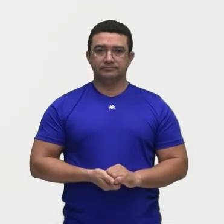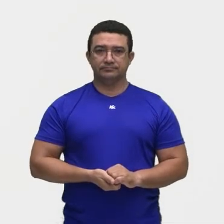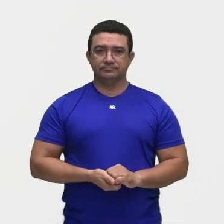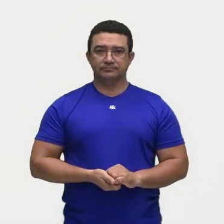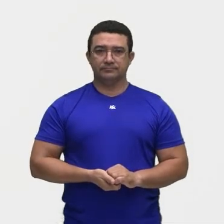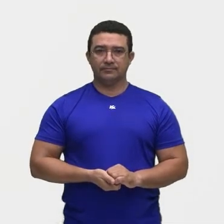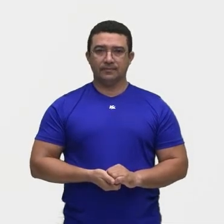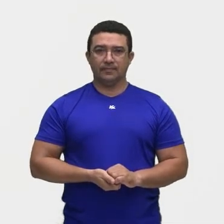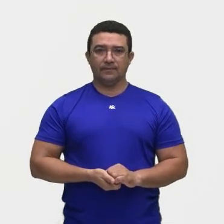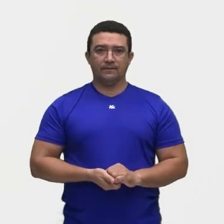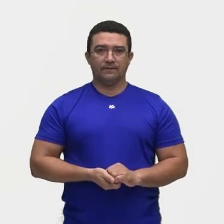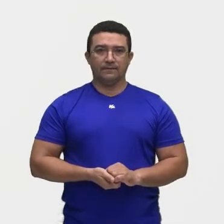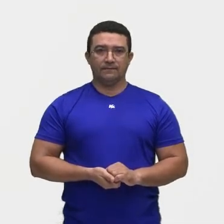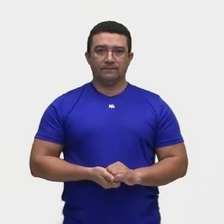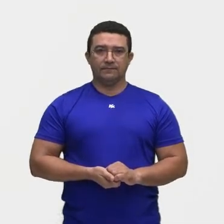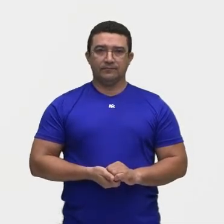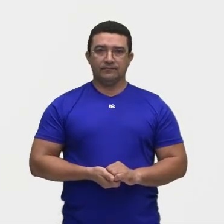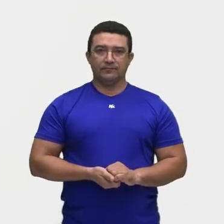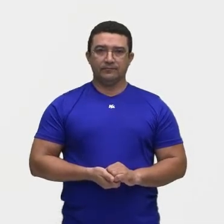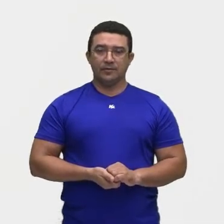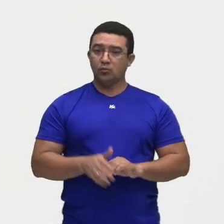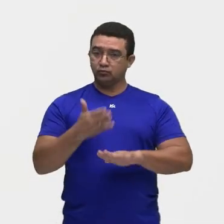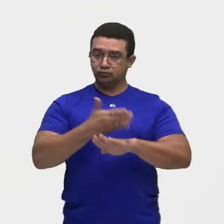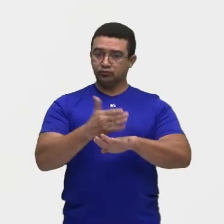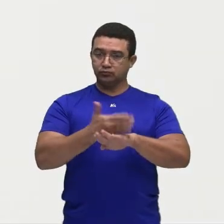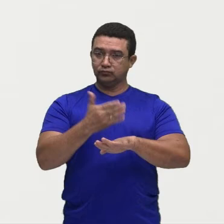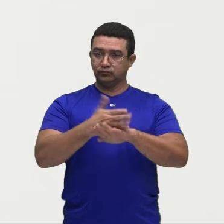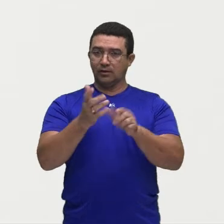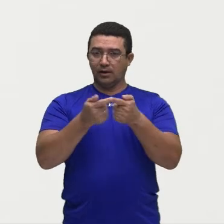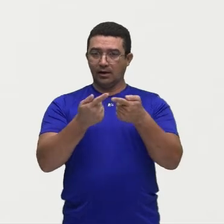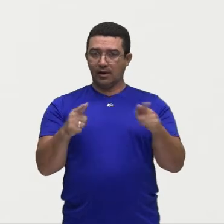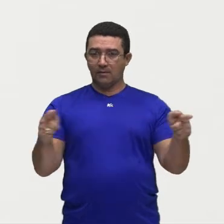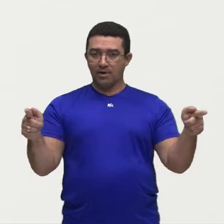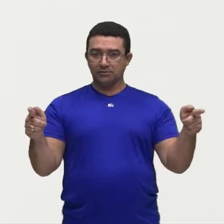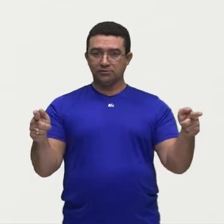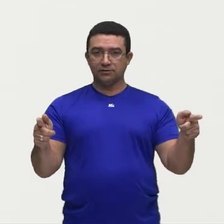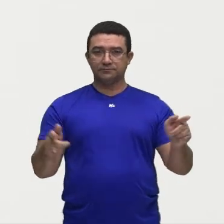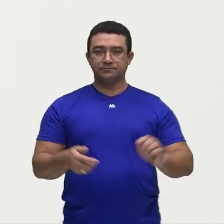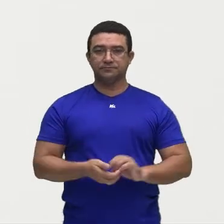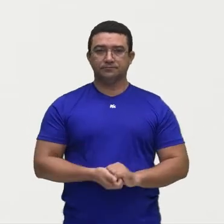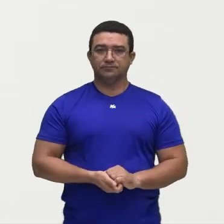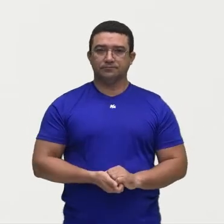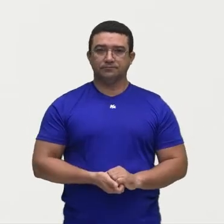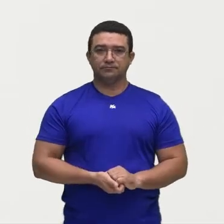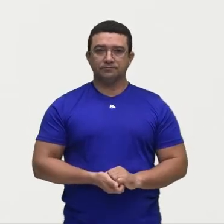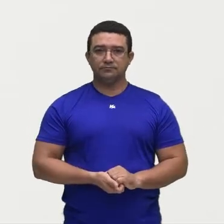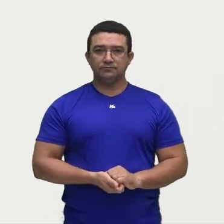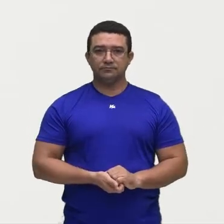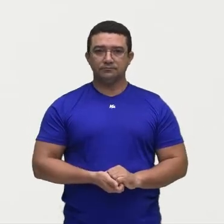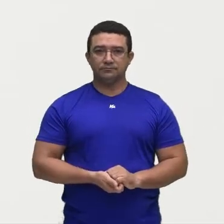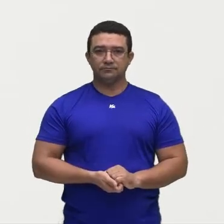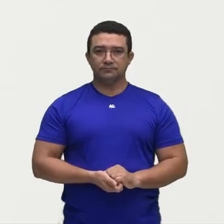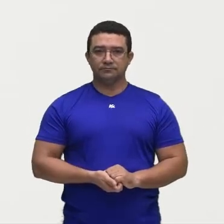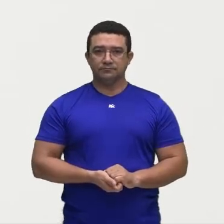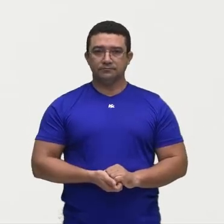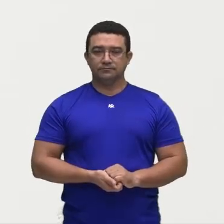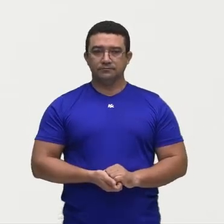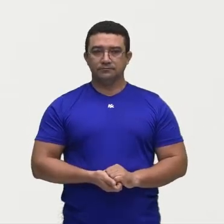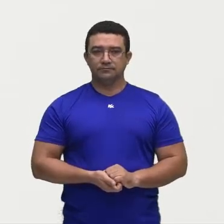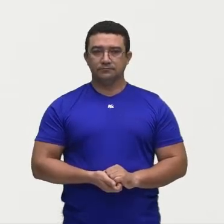comigo, acompanhe. Olha só, practicing grammar, vamos praticar um pouquinho, ver se vocês conseguem responder